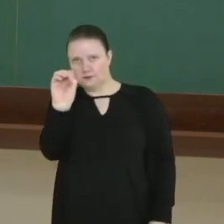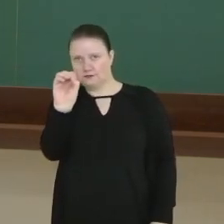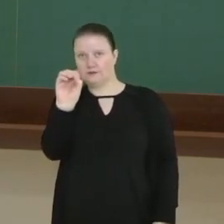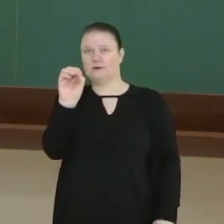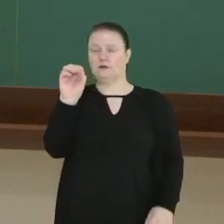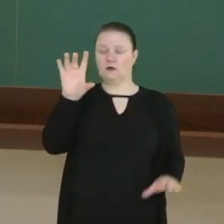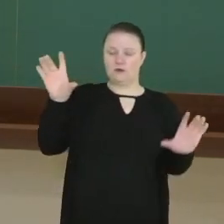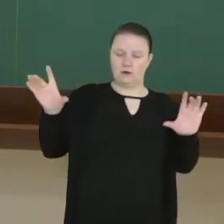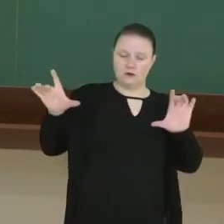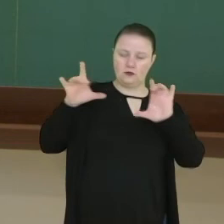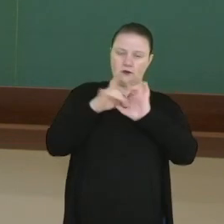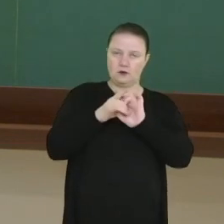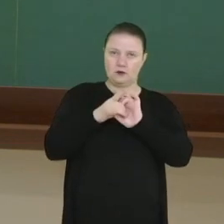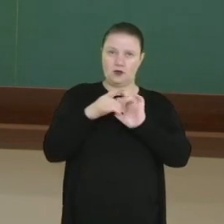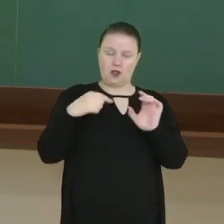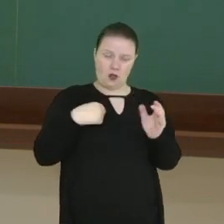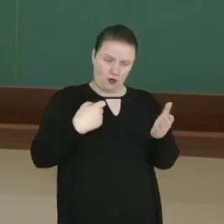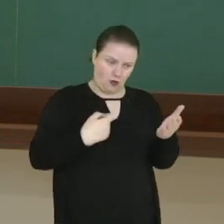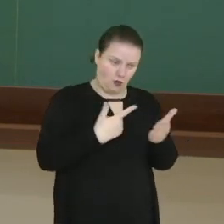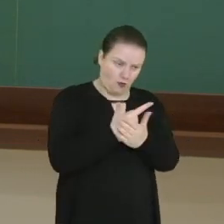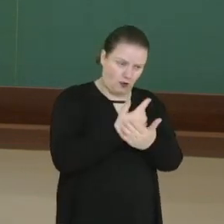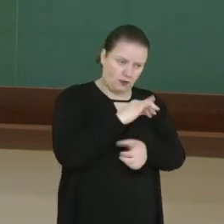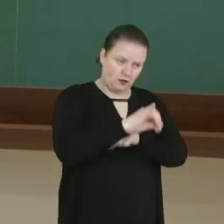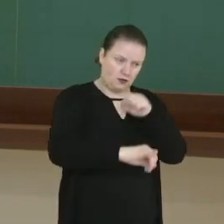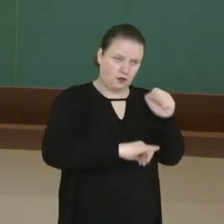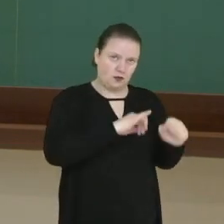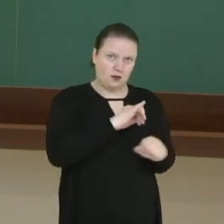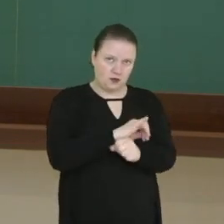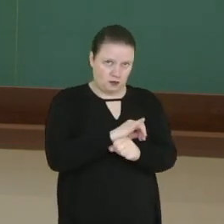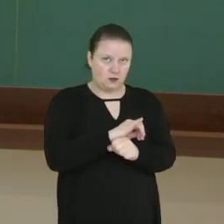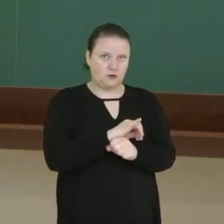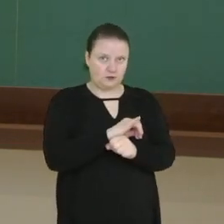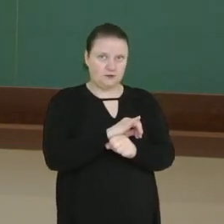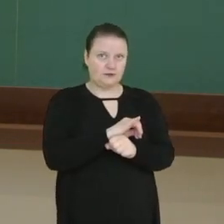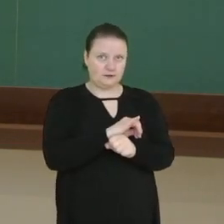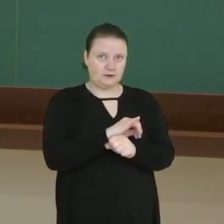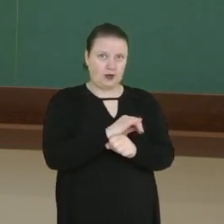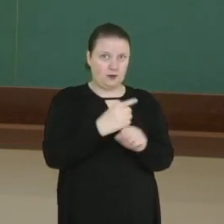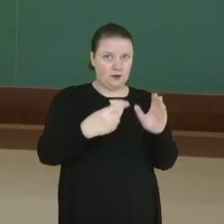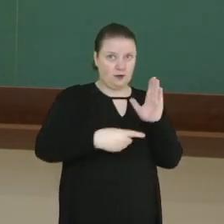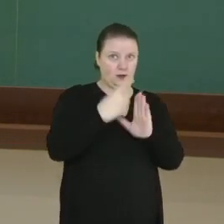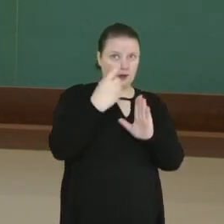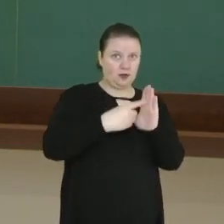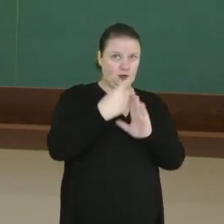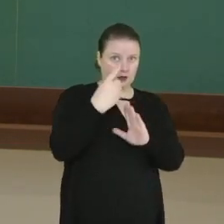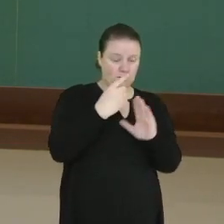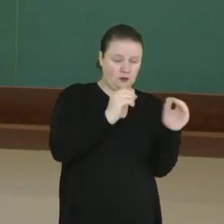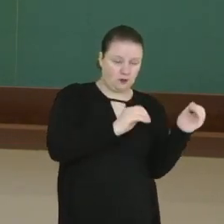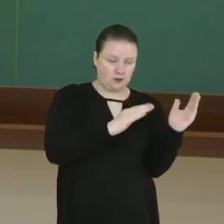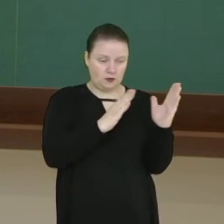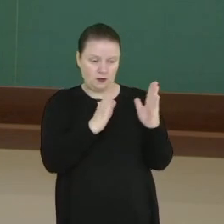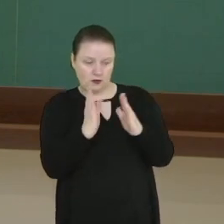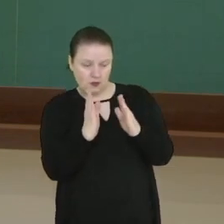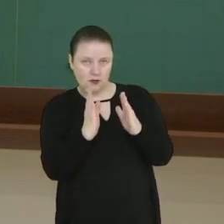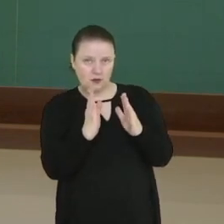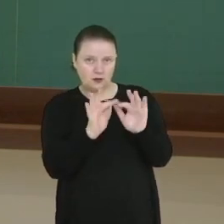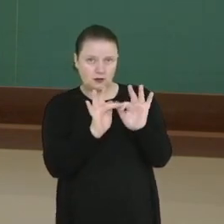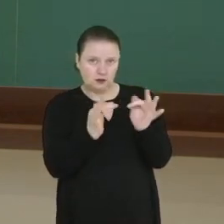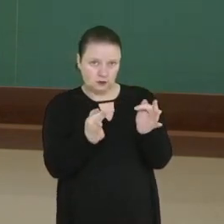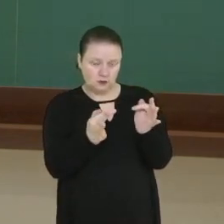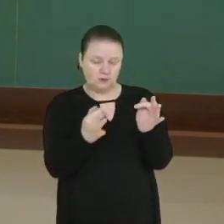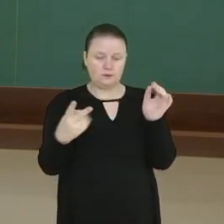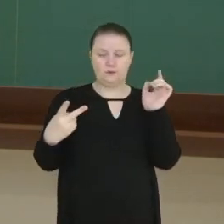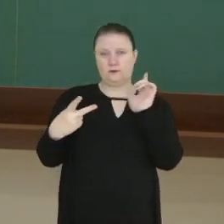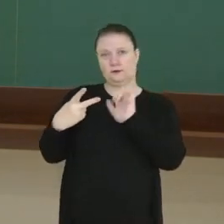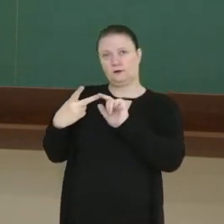parte à outra. Eu fiz uma compra pela internet, então seria uma parte do período, um primeiro período, né? Um período simples.